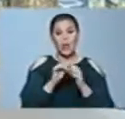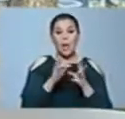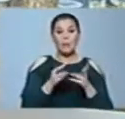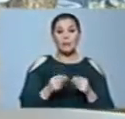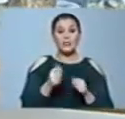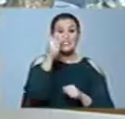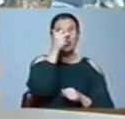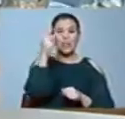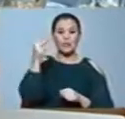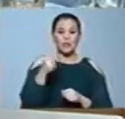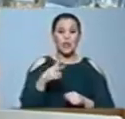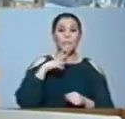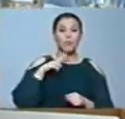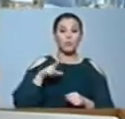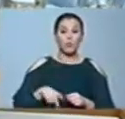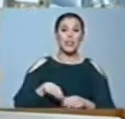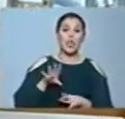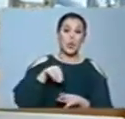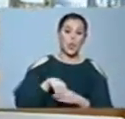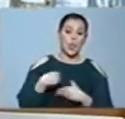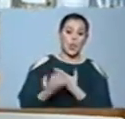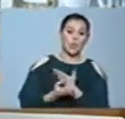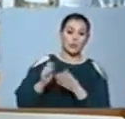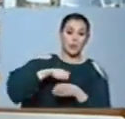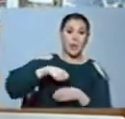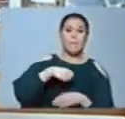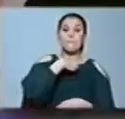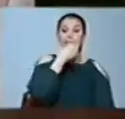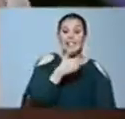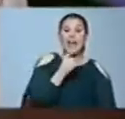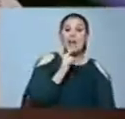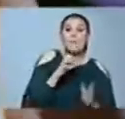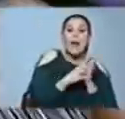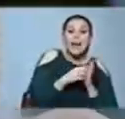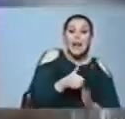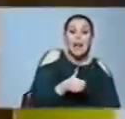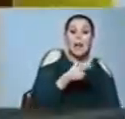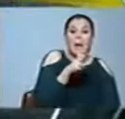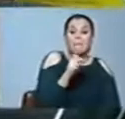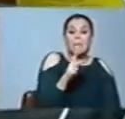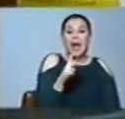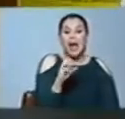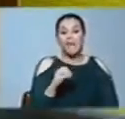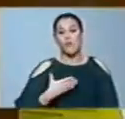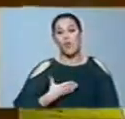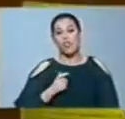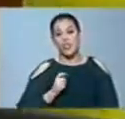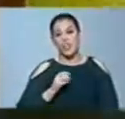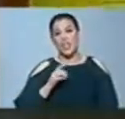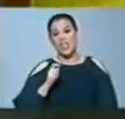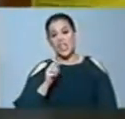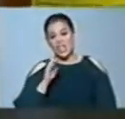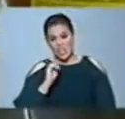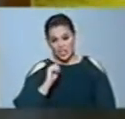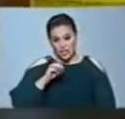em português desta feita é mais cerebral de novo na zona de mofo vamos